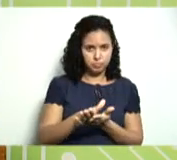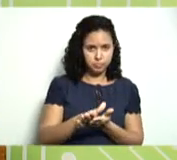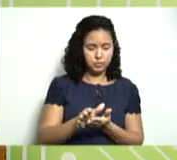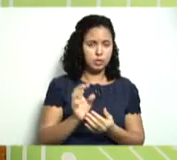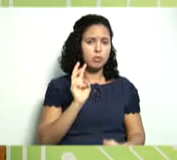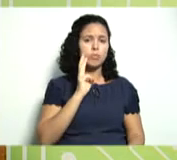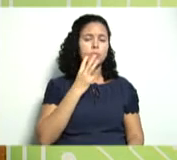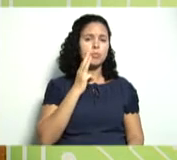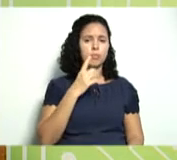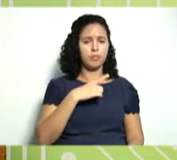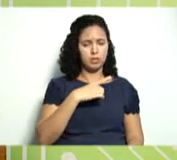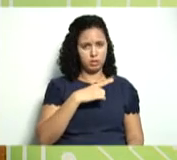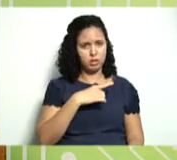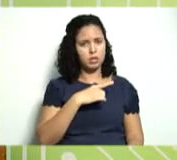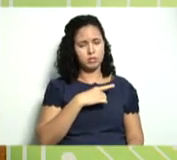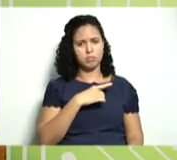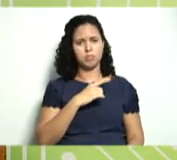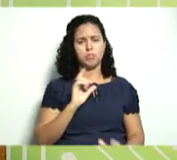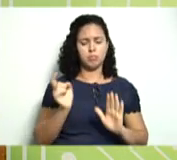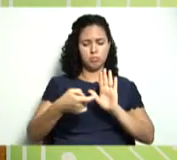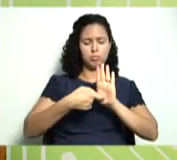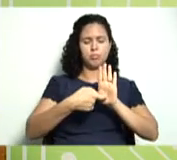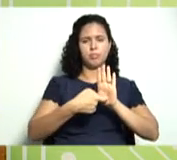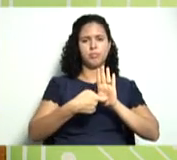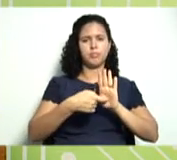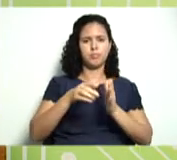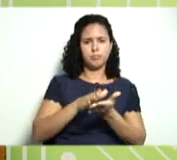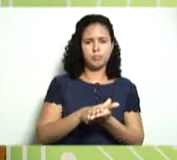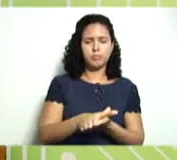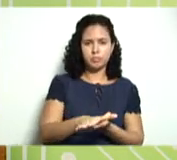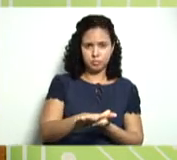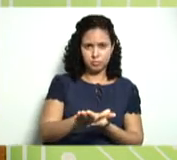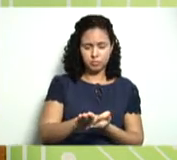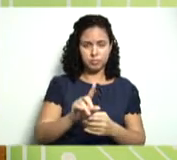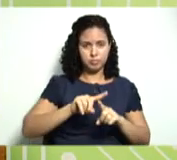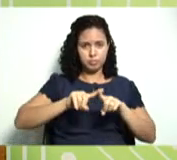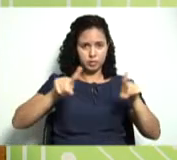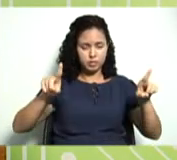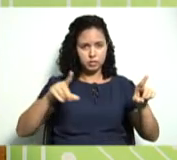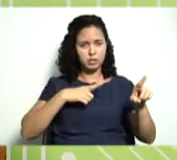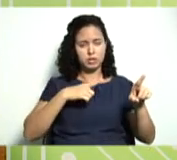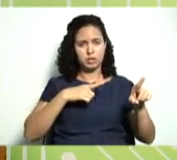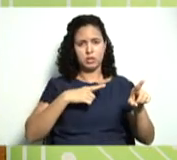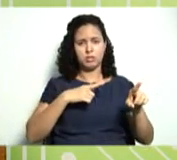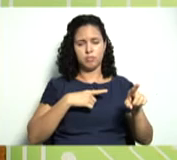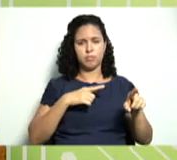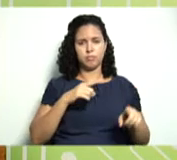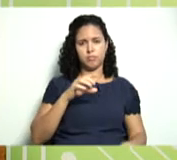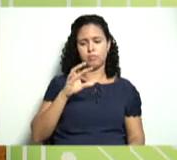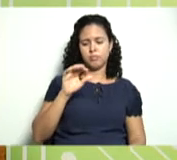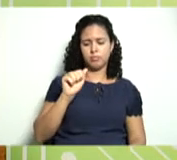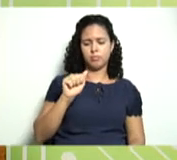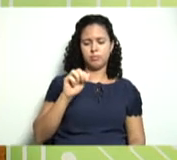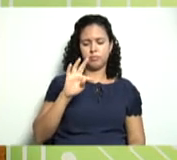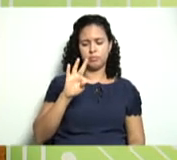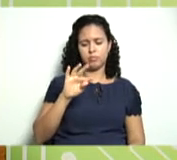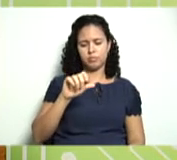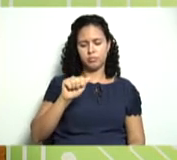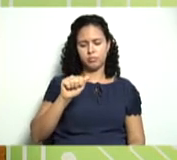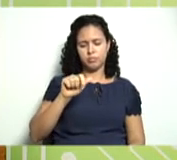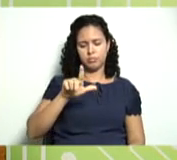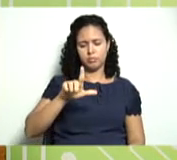hoje tem o recurso de imprimir por mostrar pra vocês porém tem uma tecla de atalho que ela é